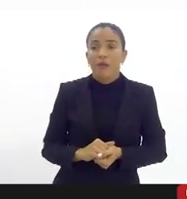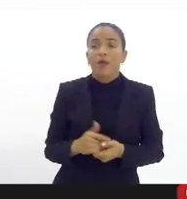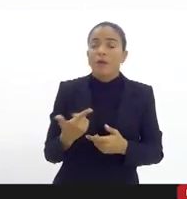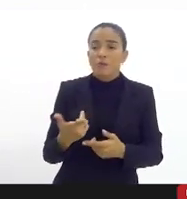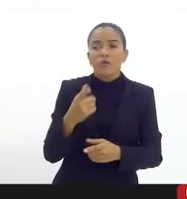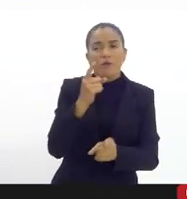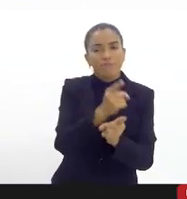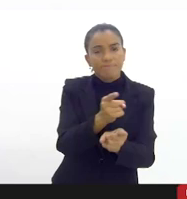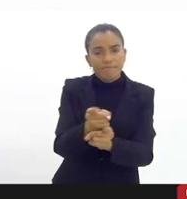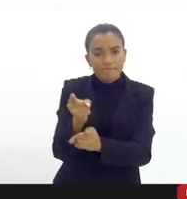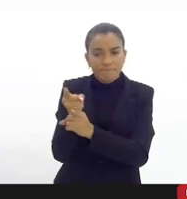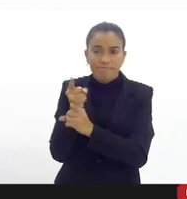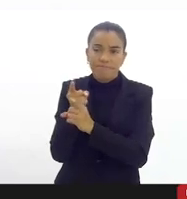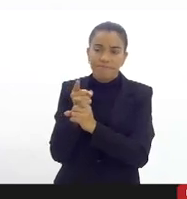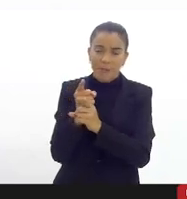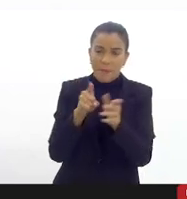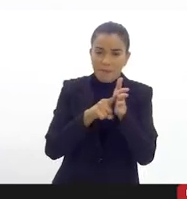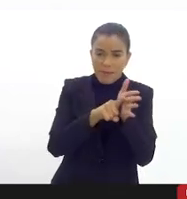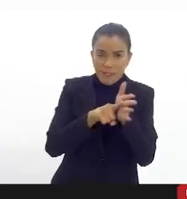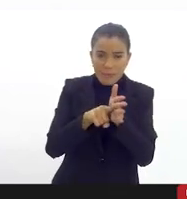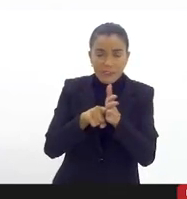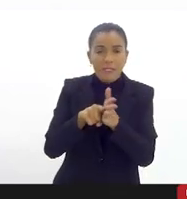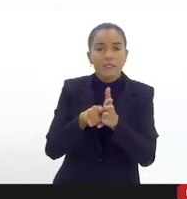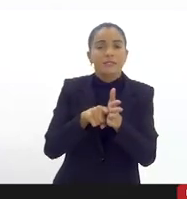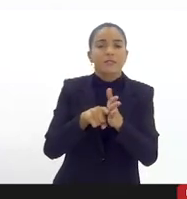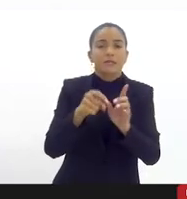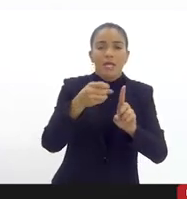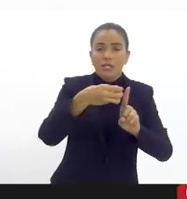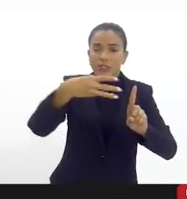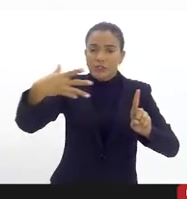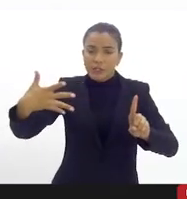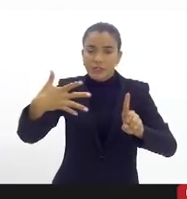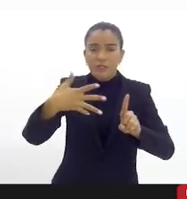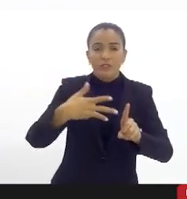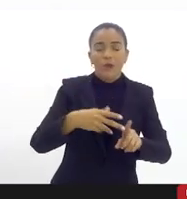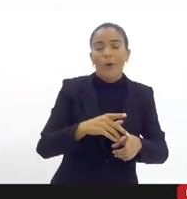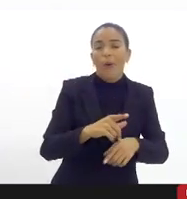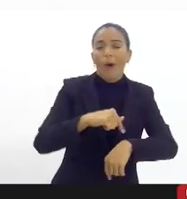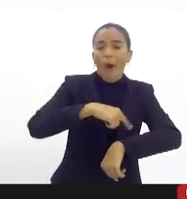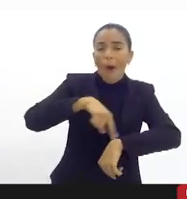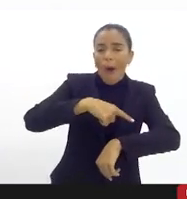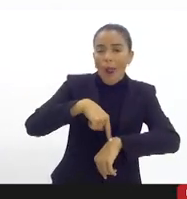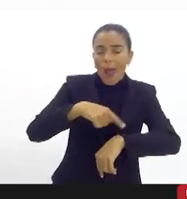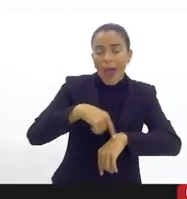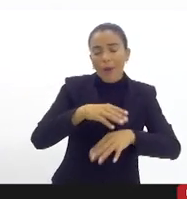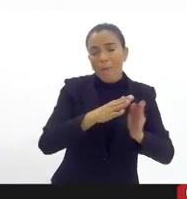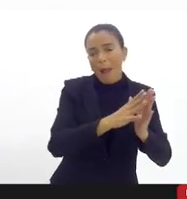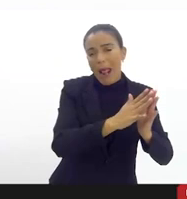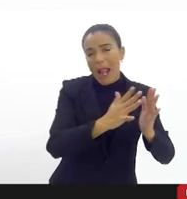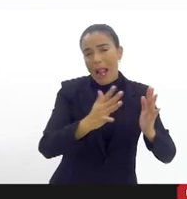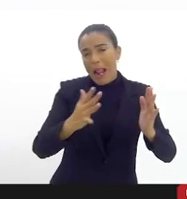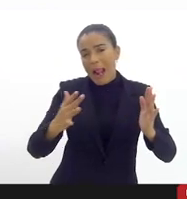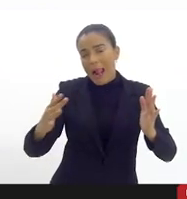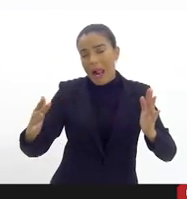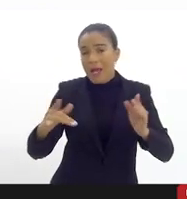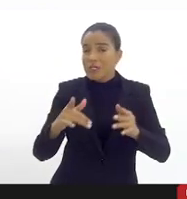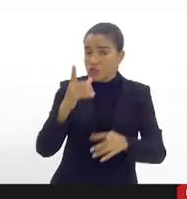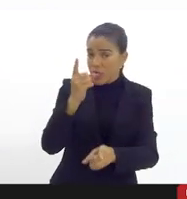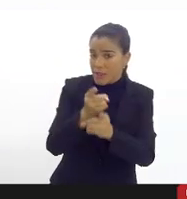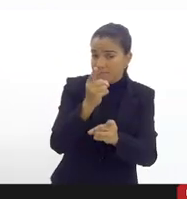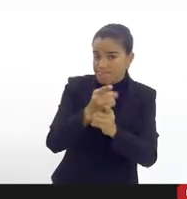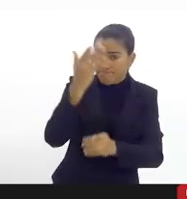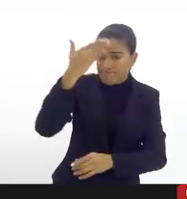a gente tem identificado em inúmeras pesquisas né extensão e intensificação da carga horária do volume total de trabalho está documentado pelas pesquisas né